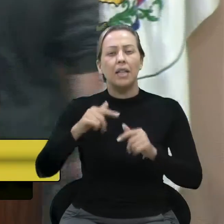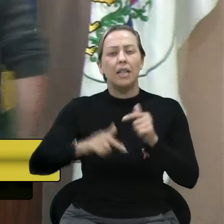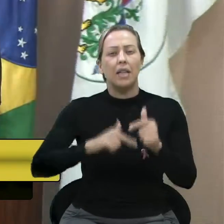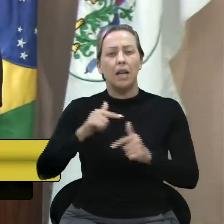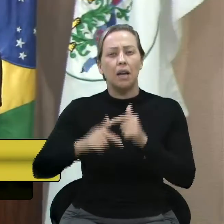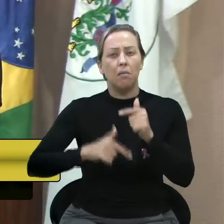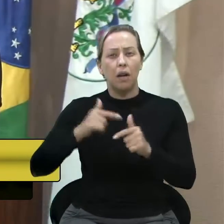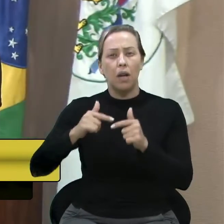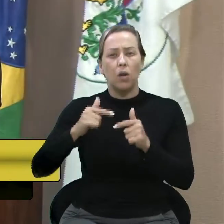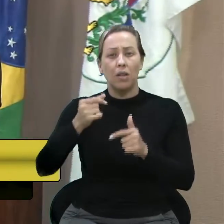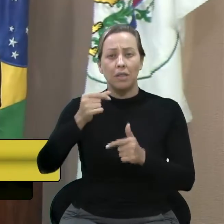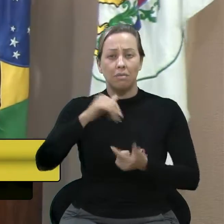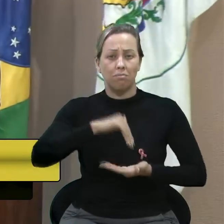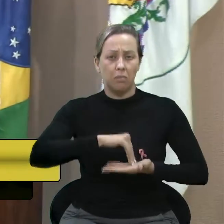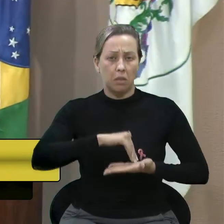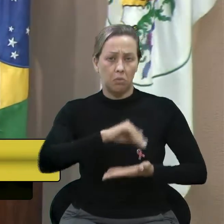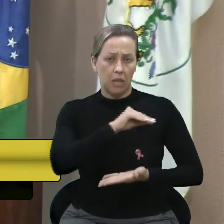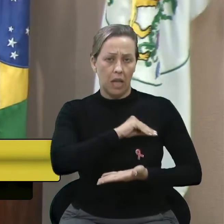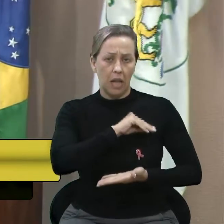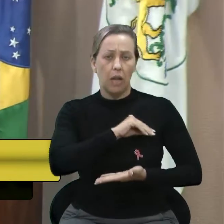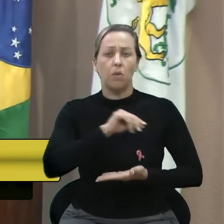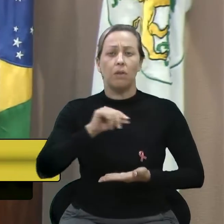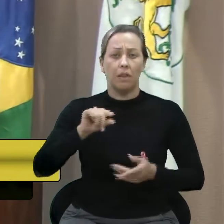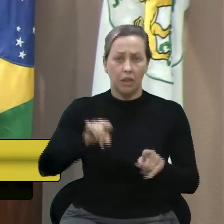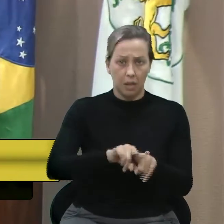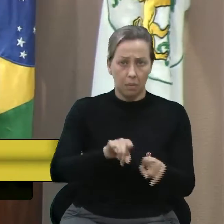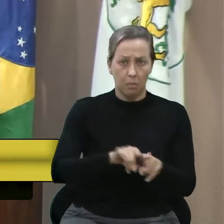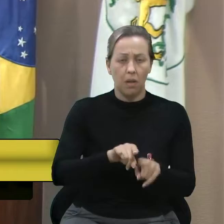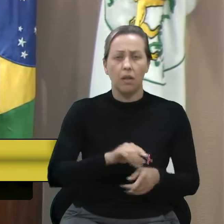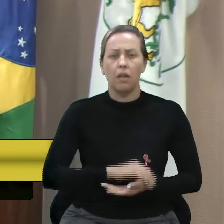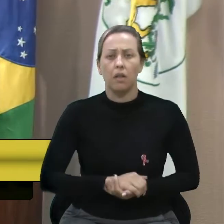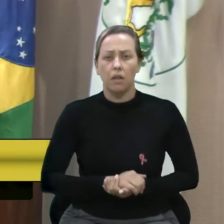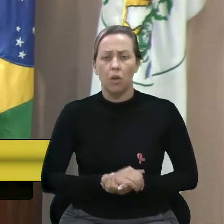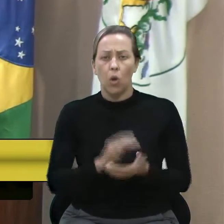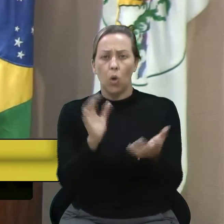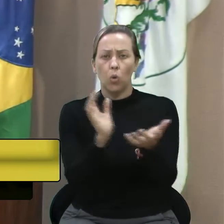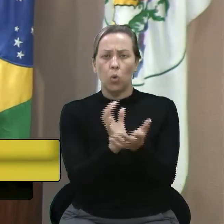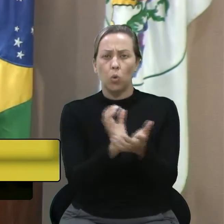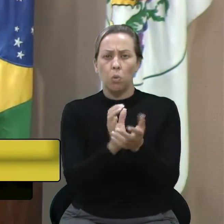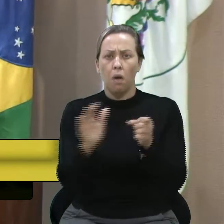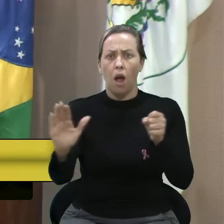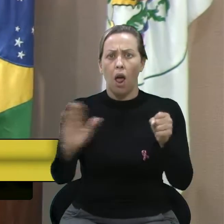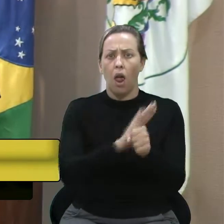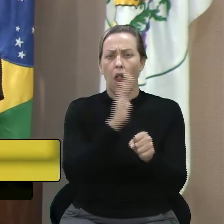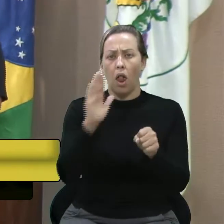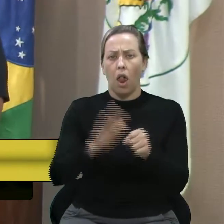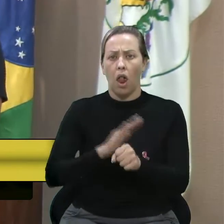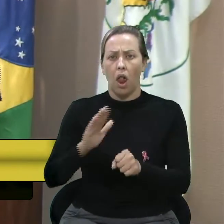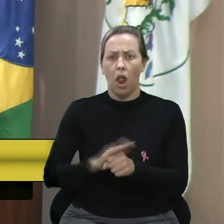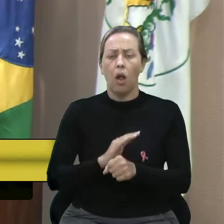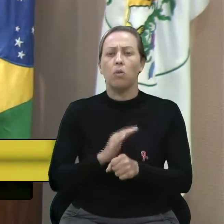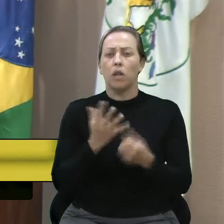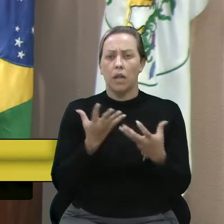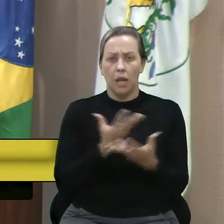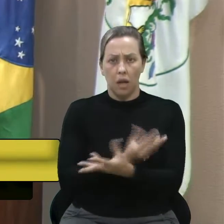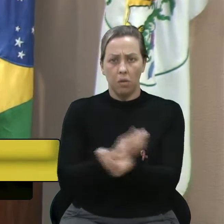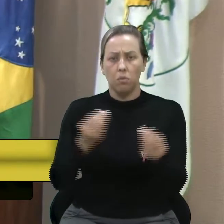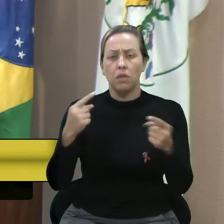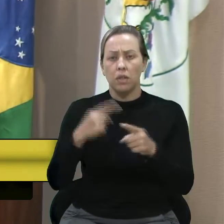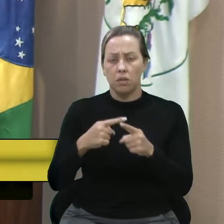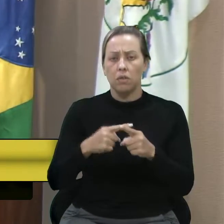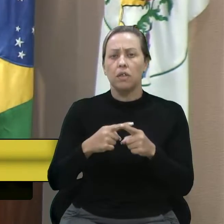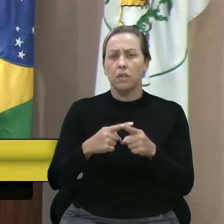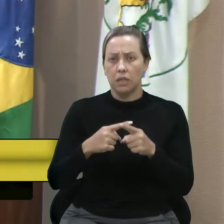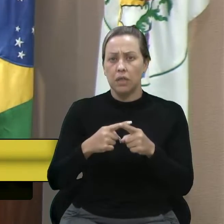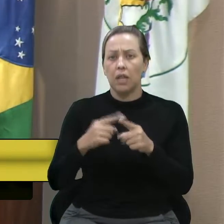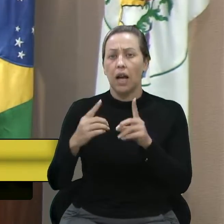com baixíssimos salários, com turmas superlotadas, muitas vezes na